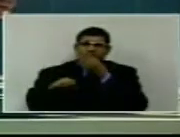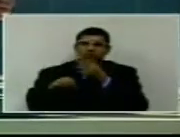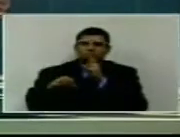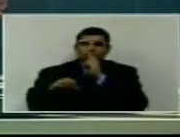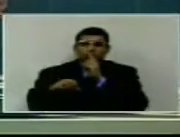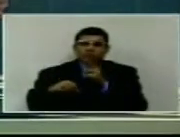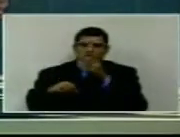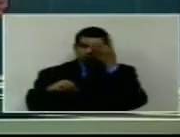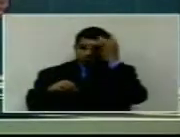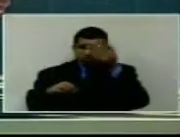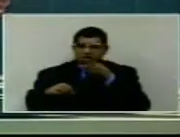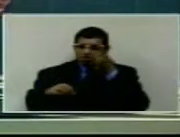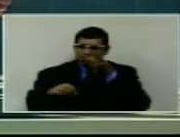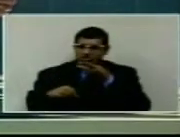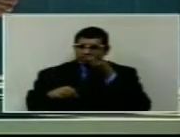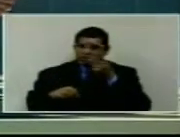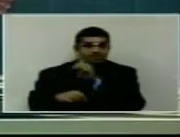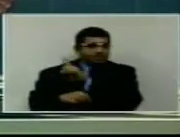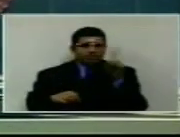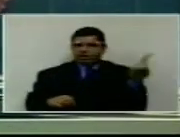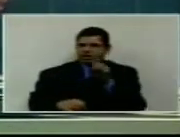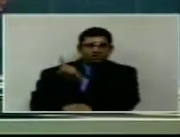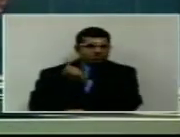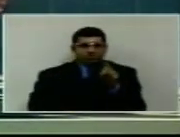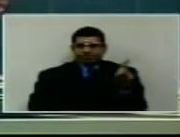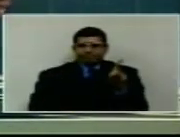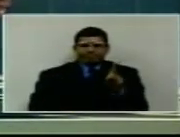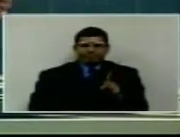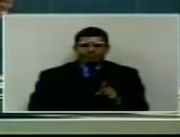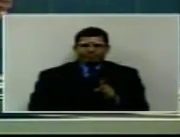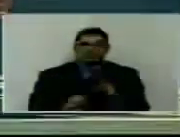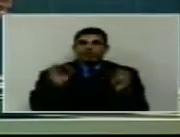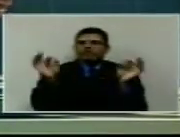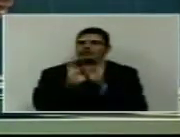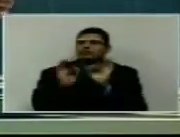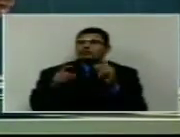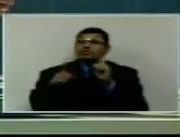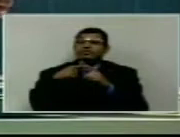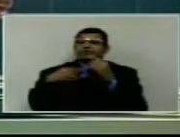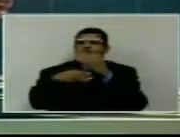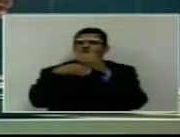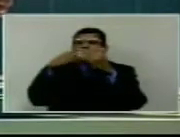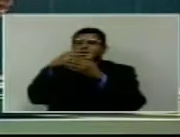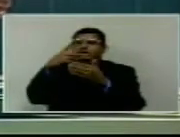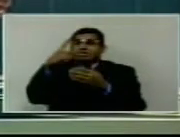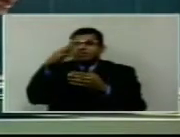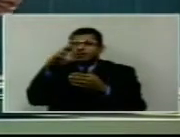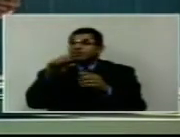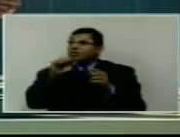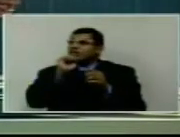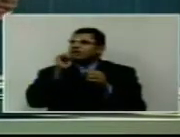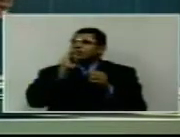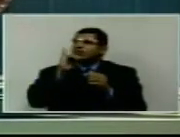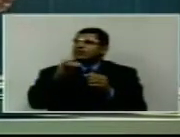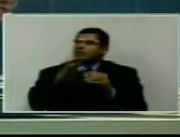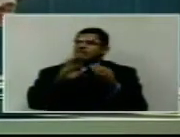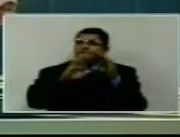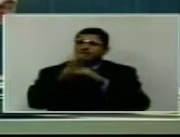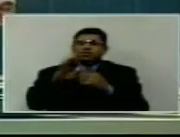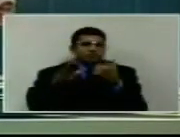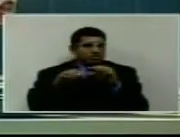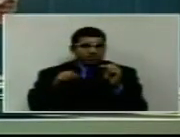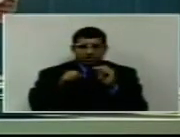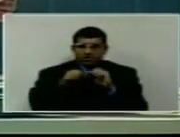Essa resposta é fácil de dar. Não vai jorrar água. Simplesmente que as obras do Proama ainda estão em testes, não